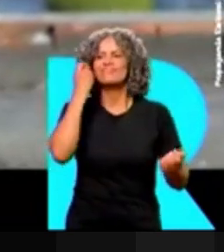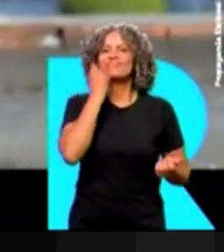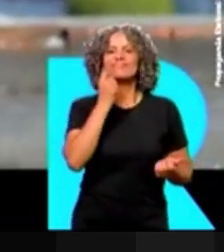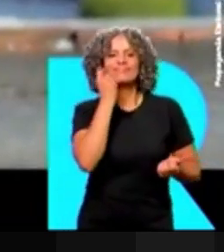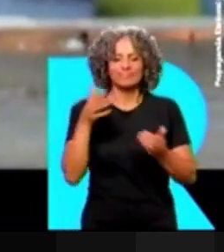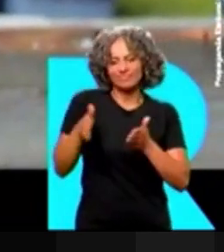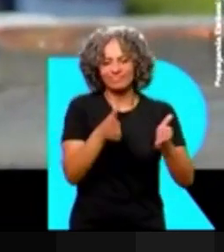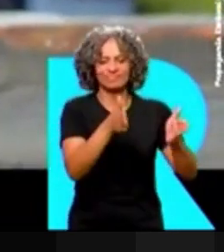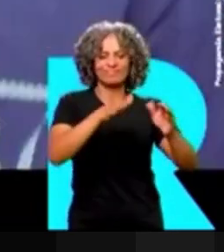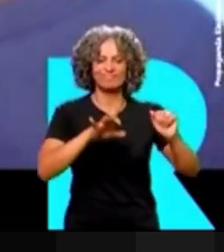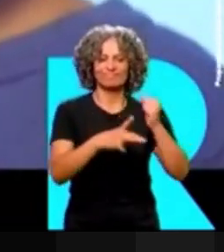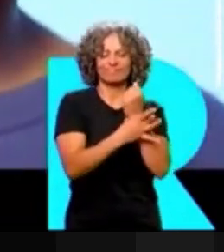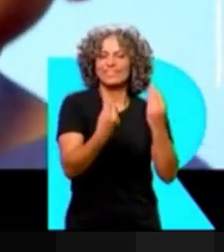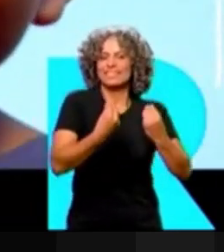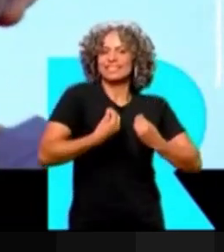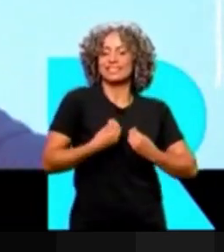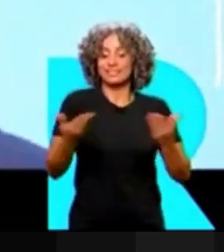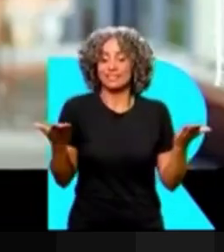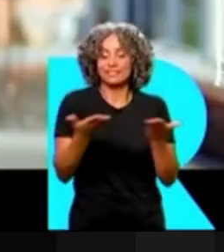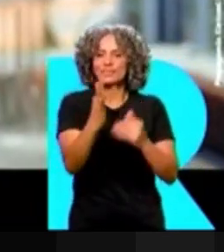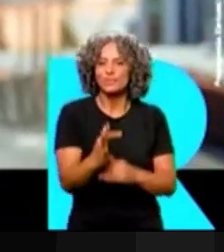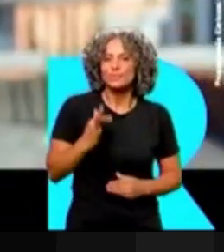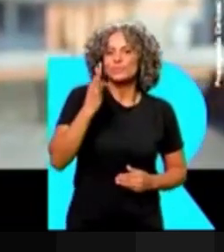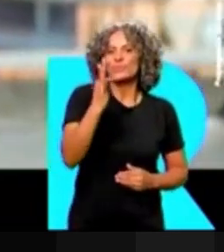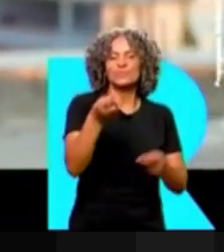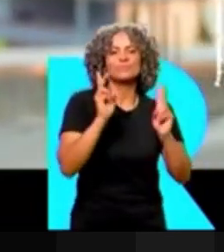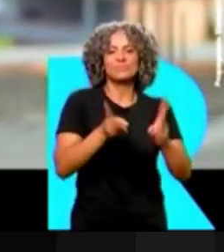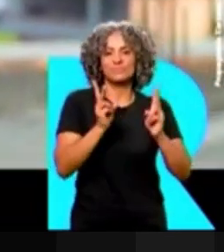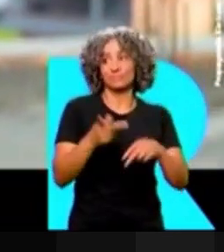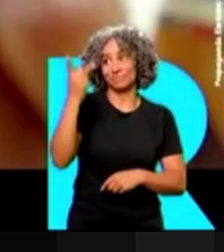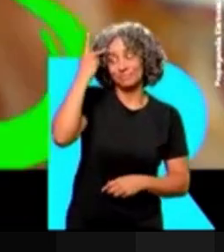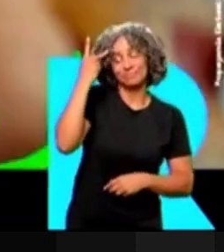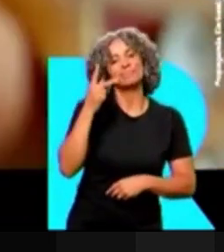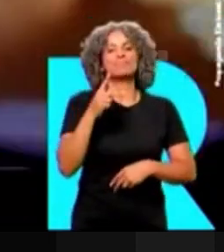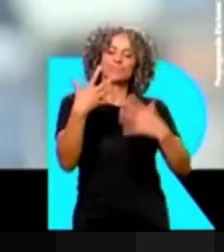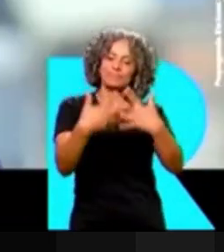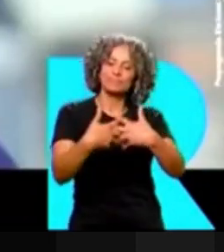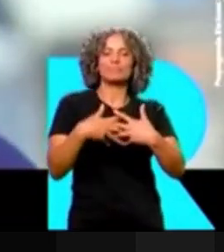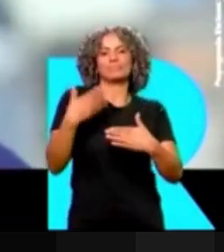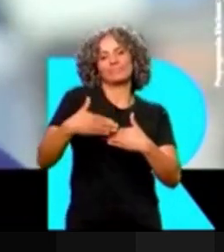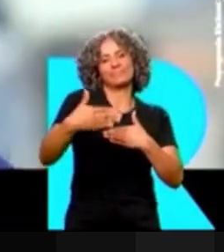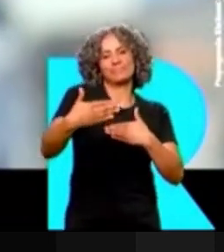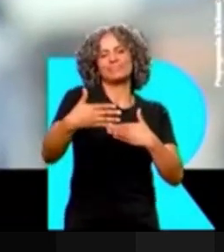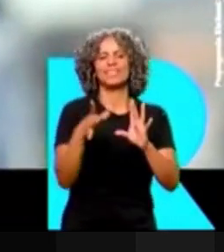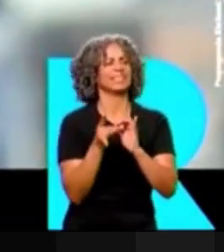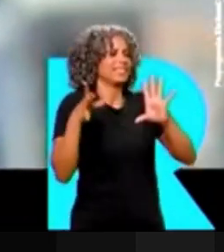Ricardo, é caminho seguro, é presente, é futuro. Vai São Paulo funcionar.